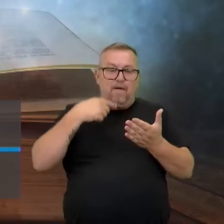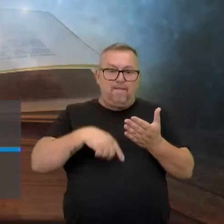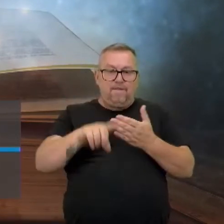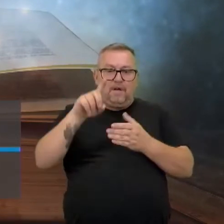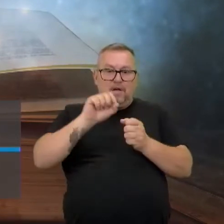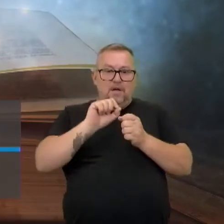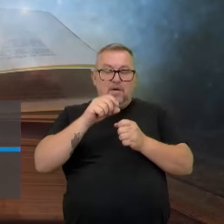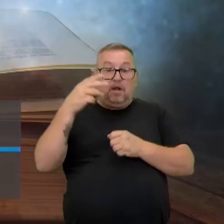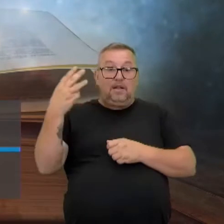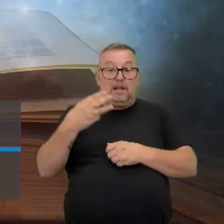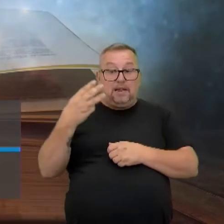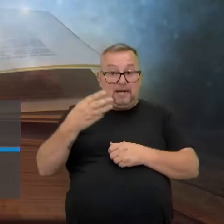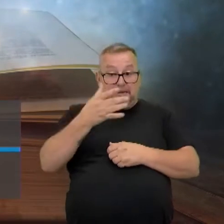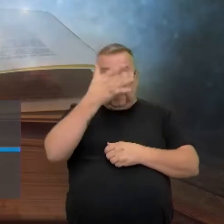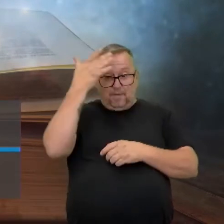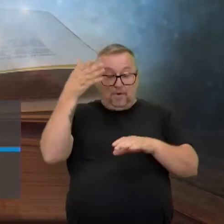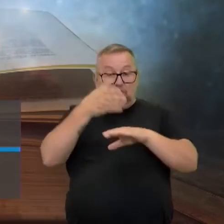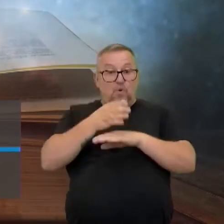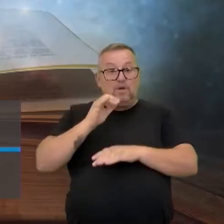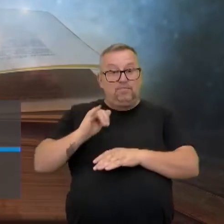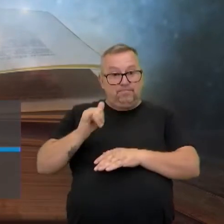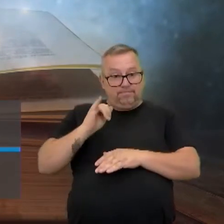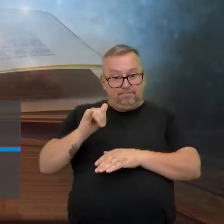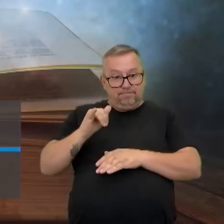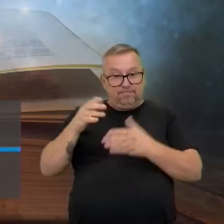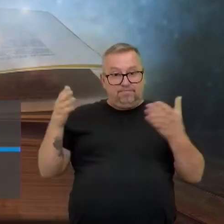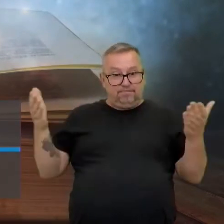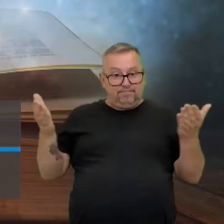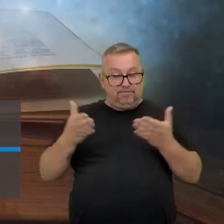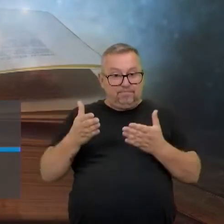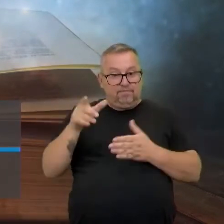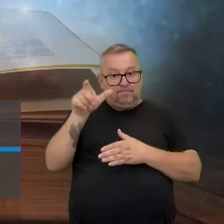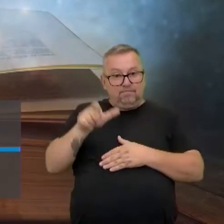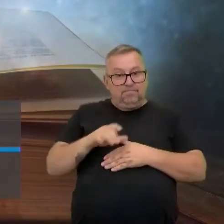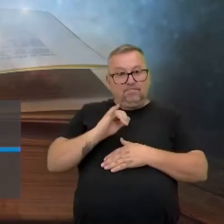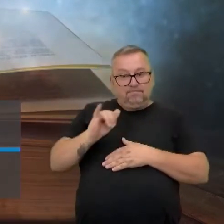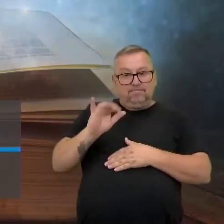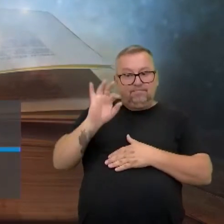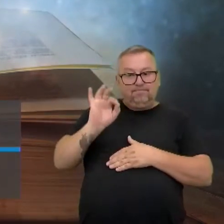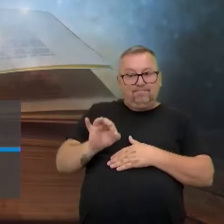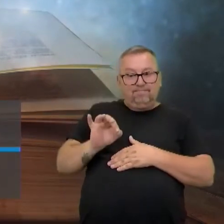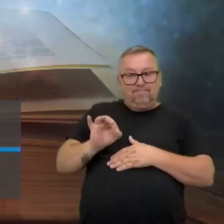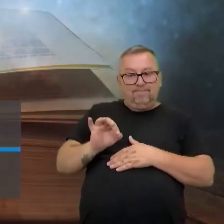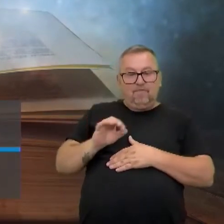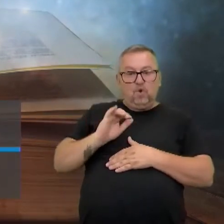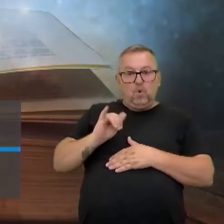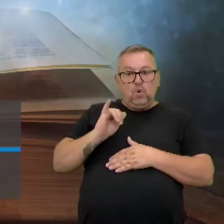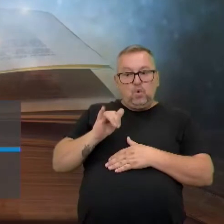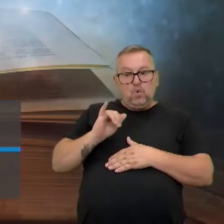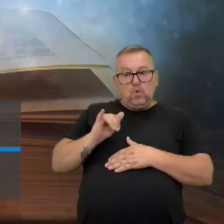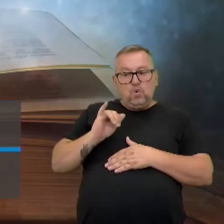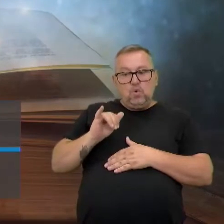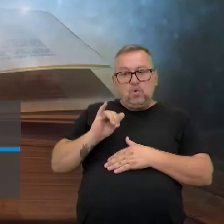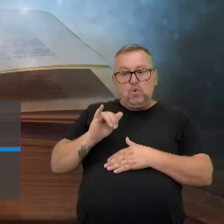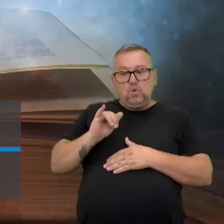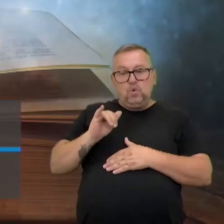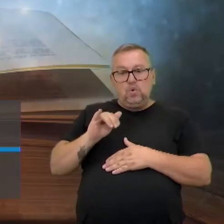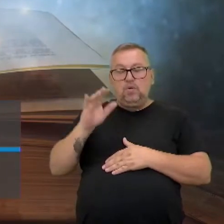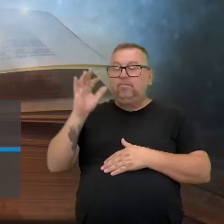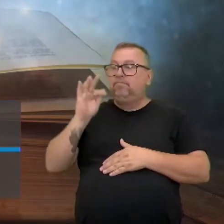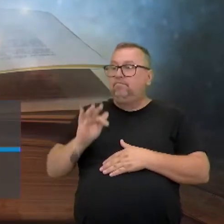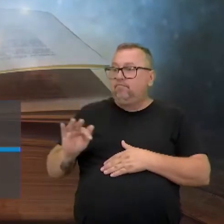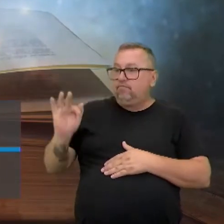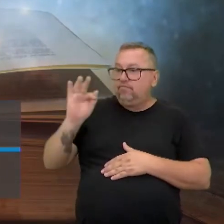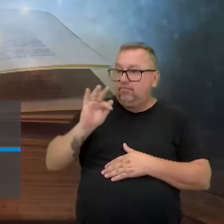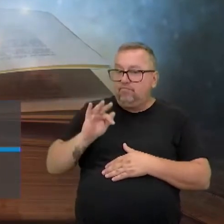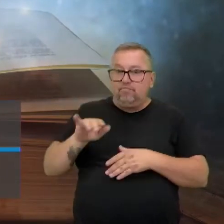uma terceira pessoa na história, que na verdade agora é um narrador onisciente, que ele começa a contar que o cara estava fazendo faculdade,